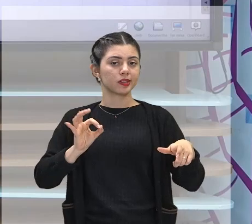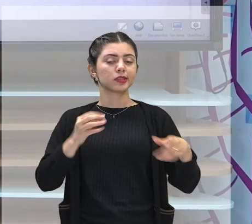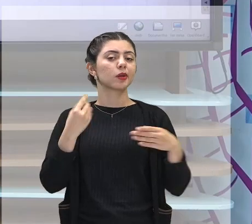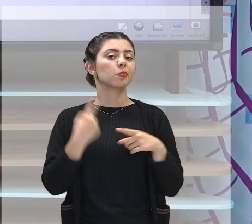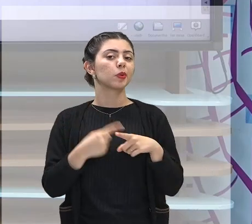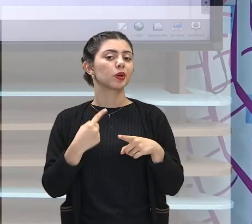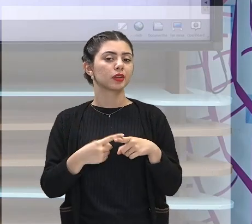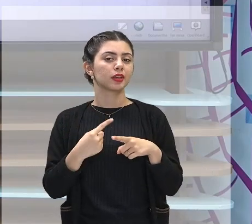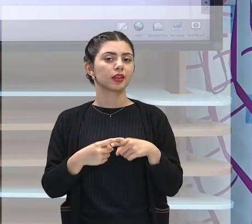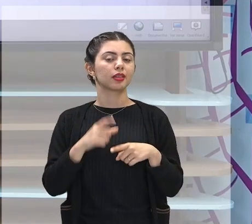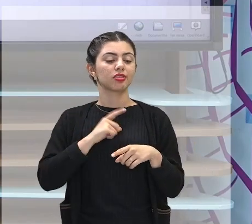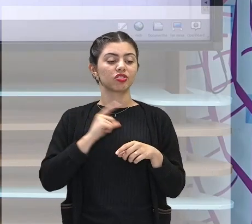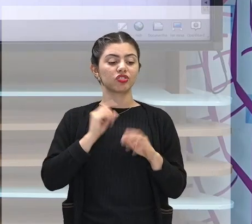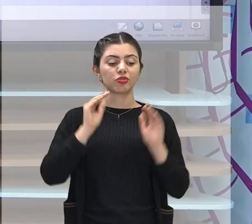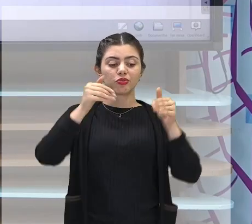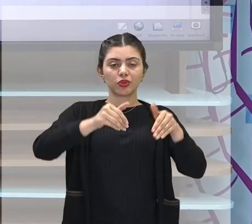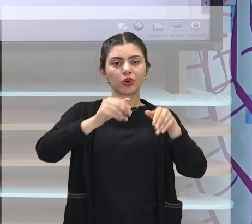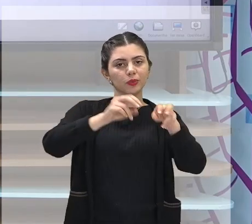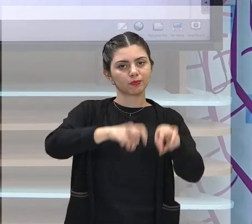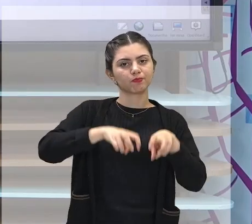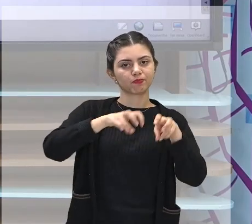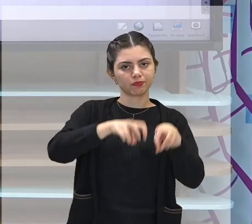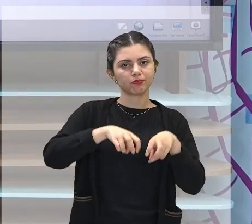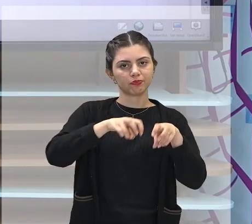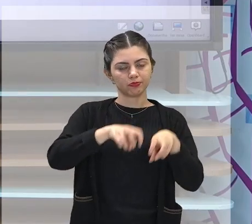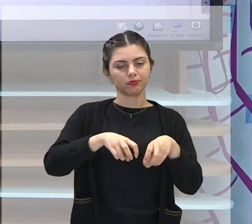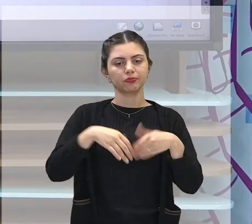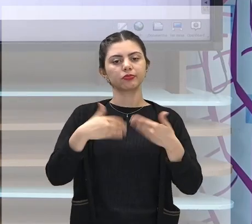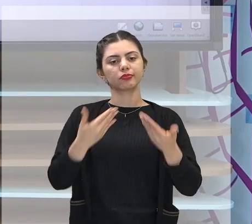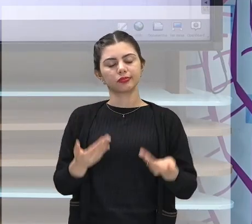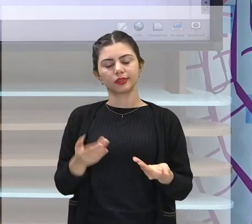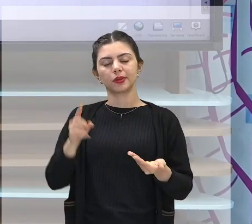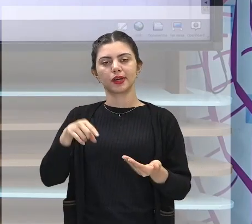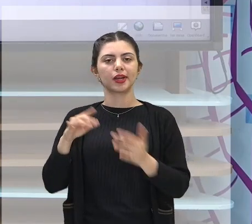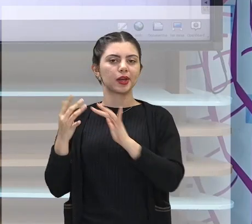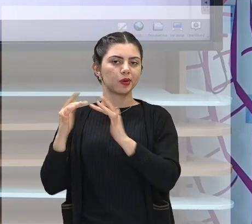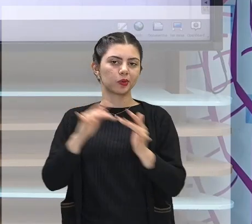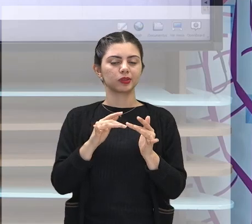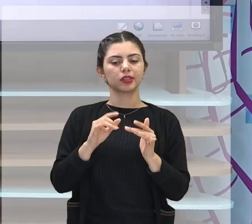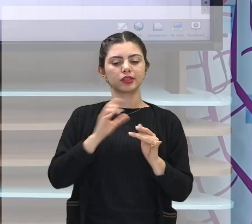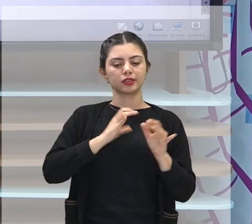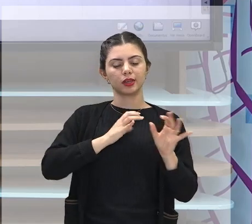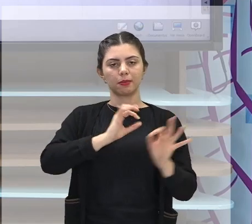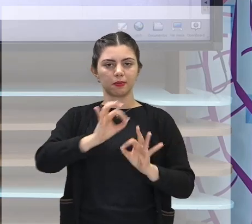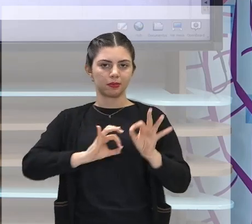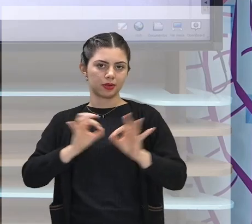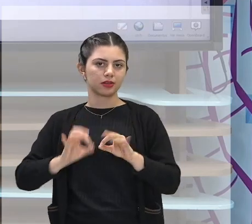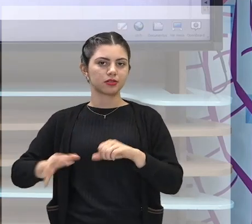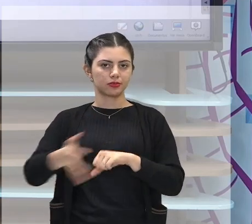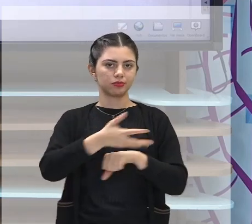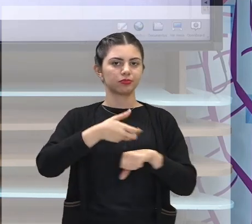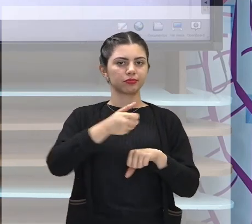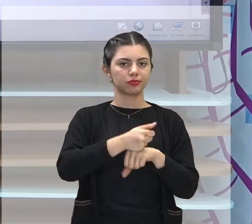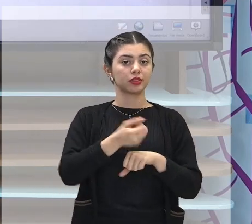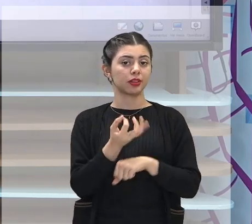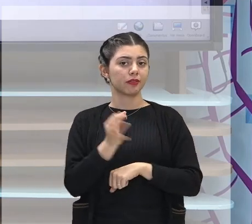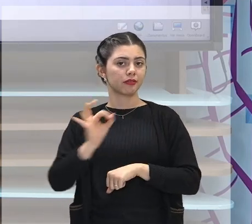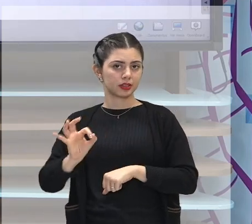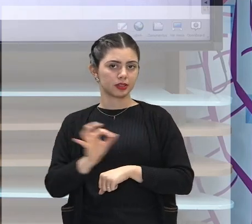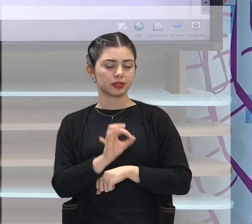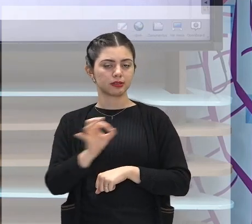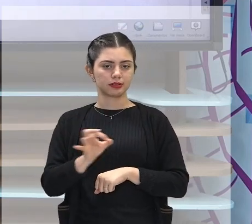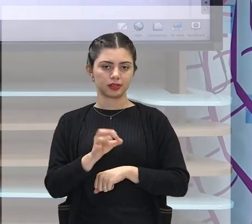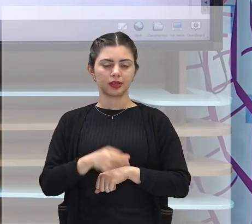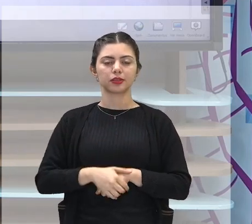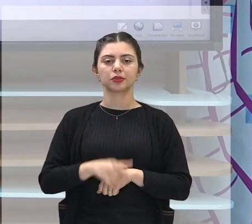nas plantations. Então, esse é o contexto da colonização francesa do lado, né,